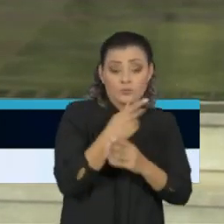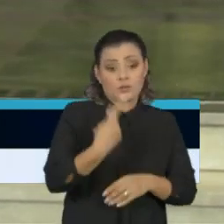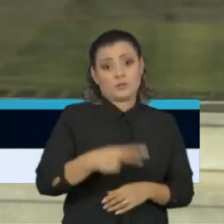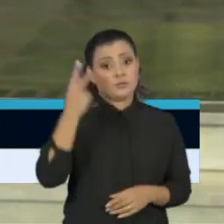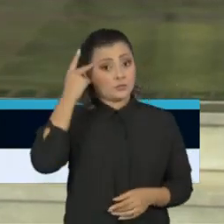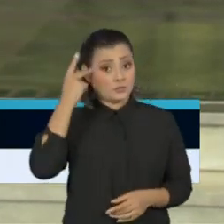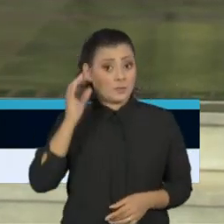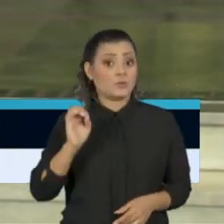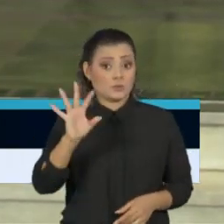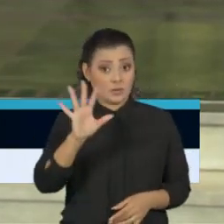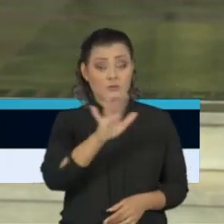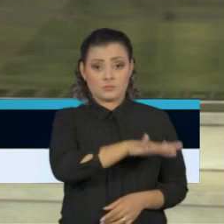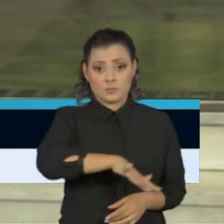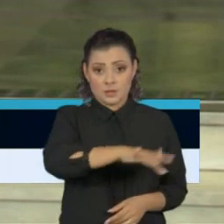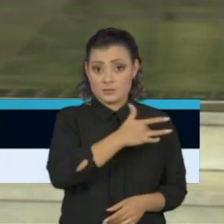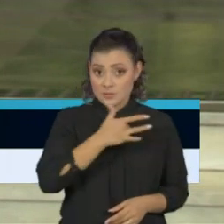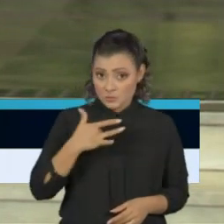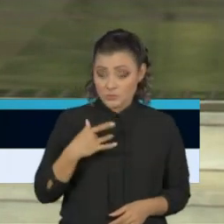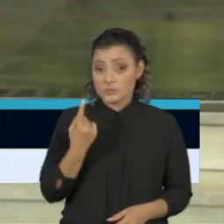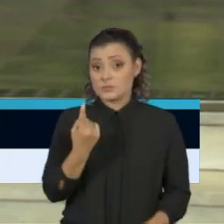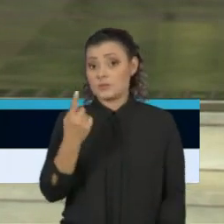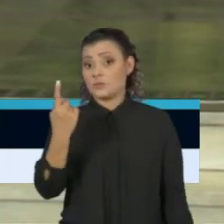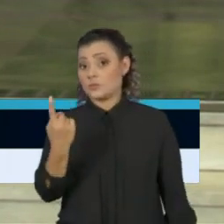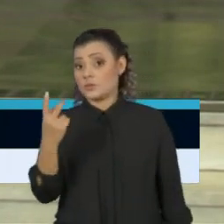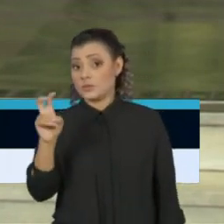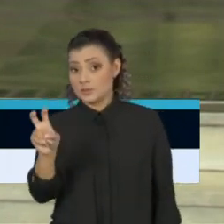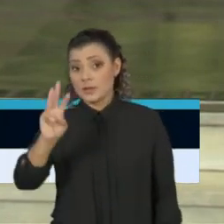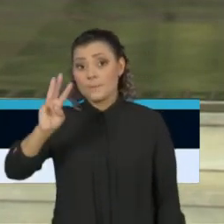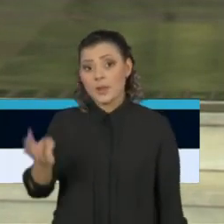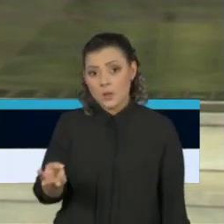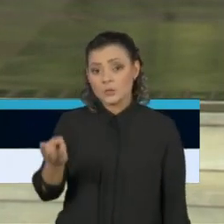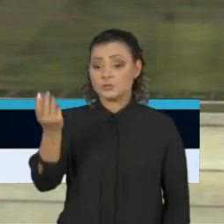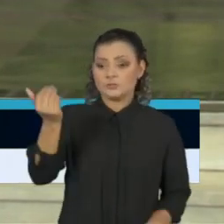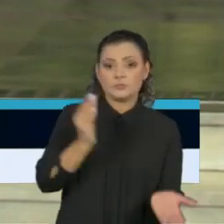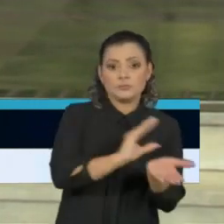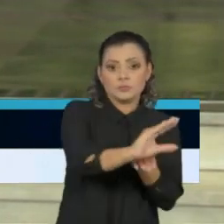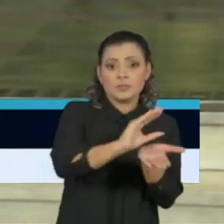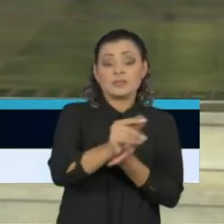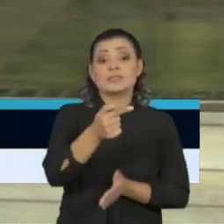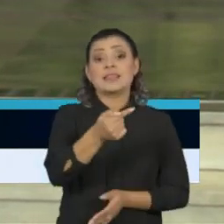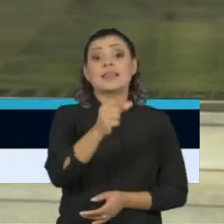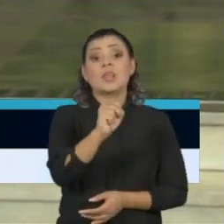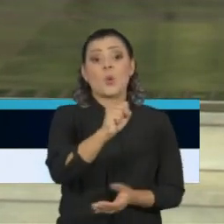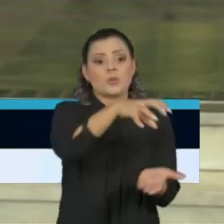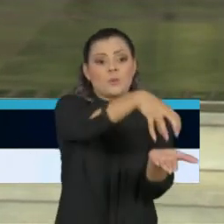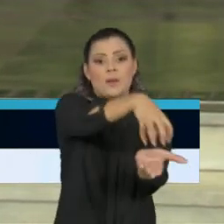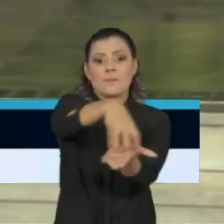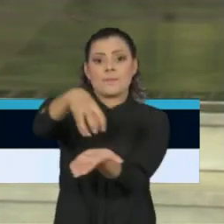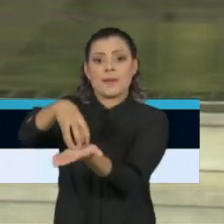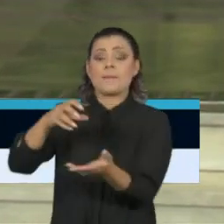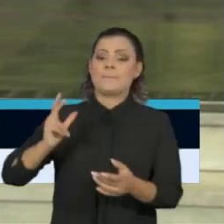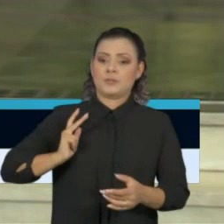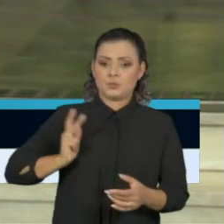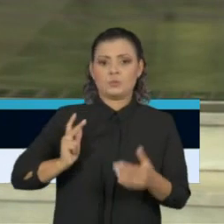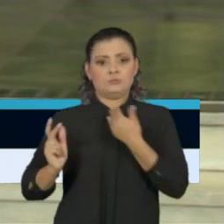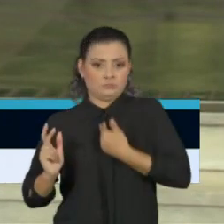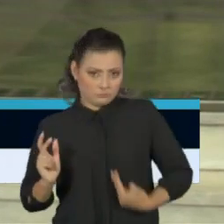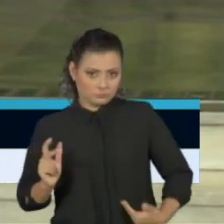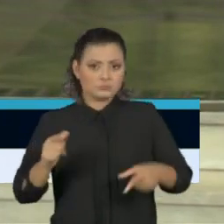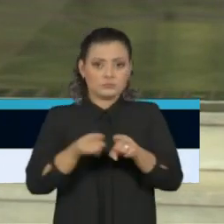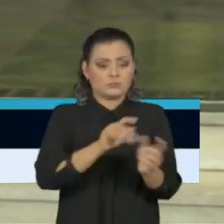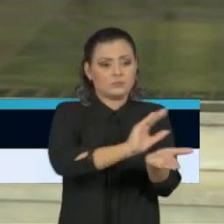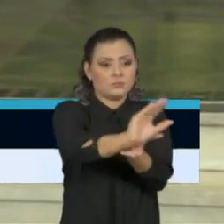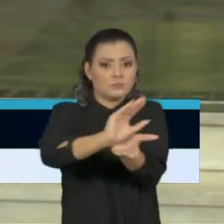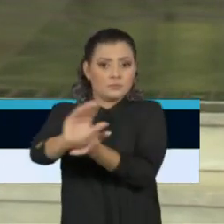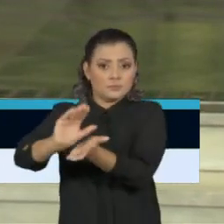Paulo. 115 milhões irão diretamente para 78 entidades de saúde pública e privadas espalhadas